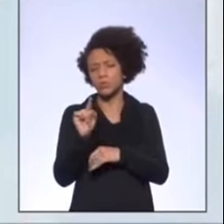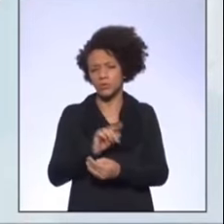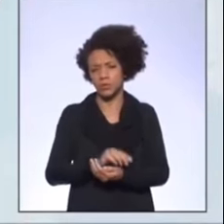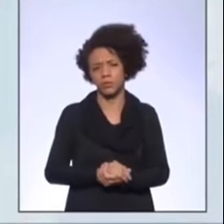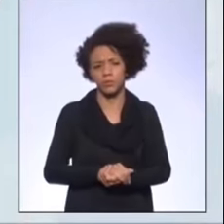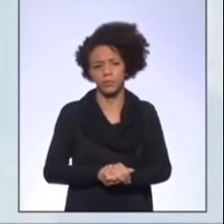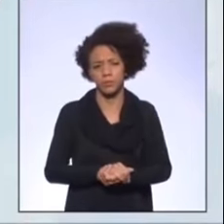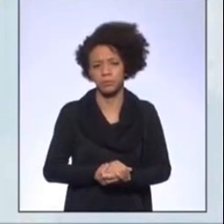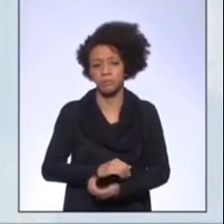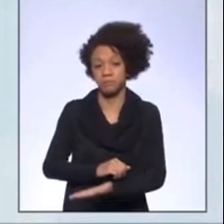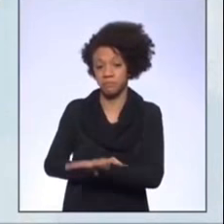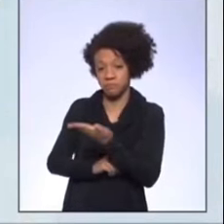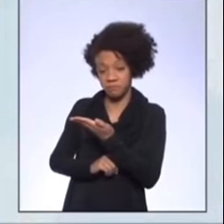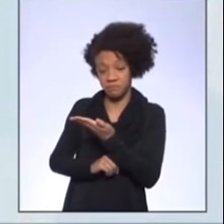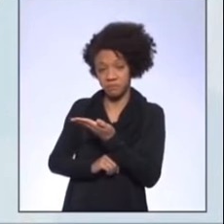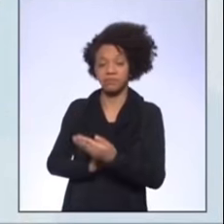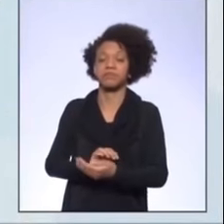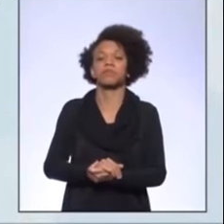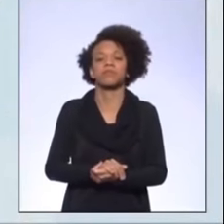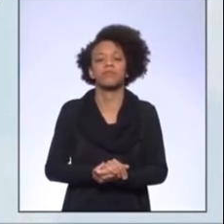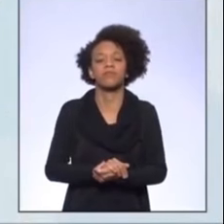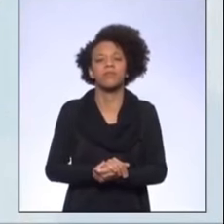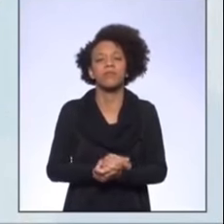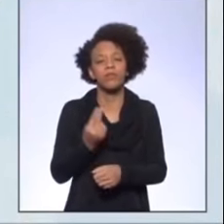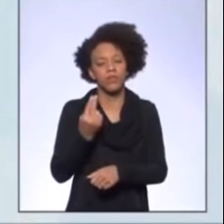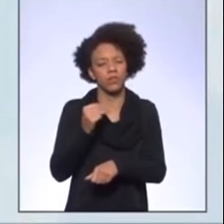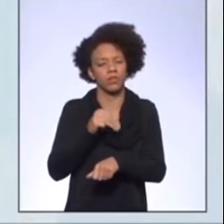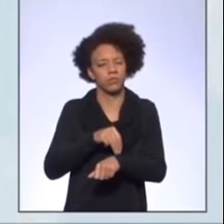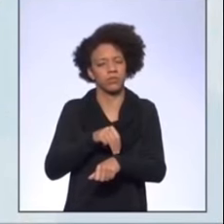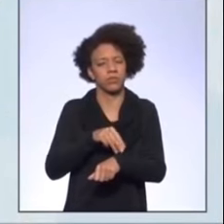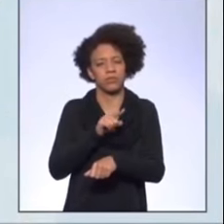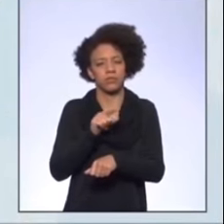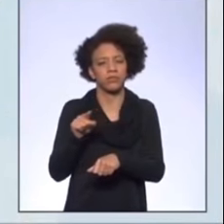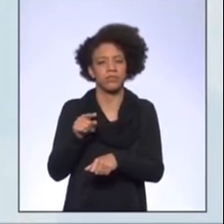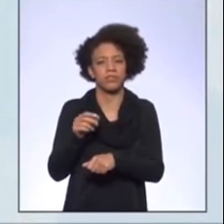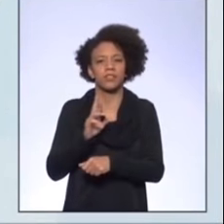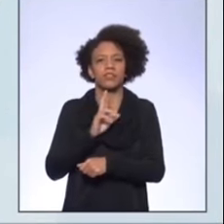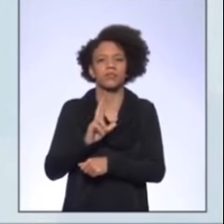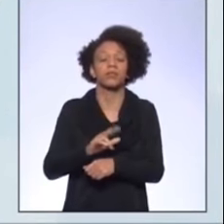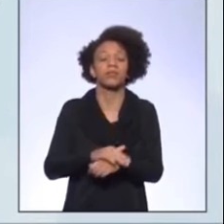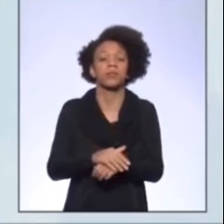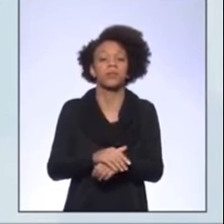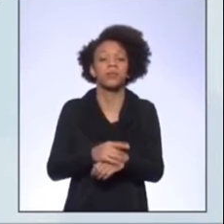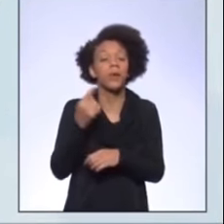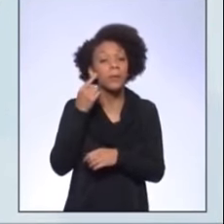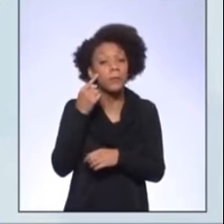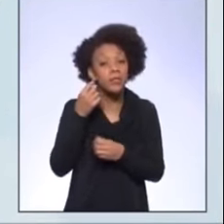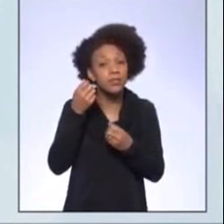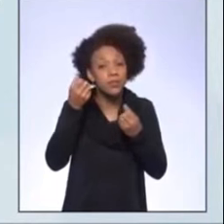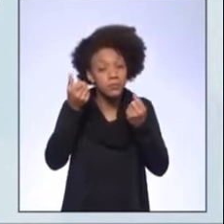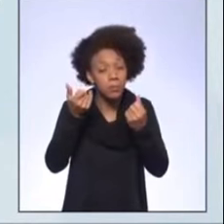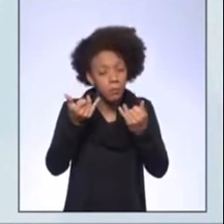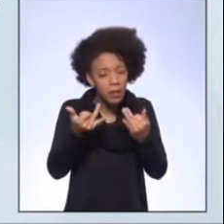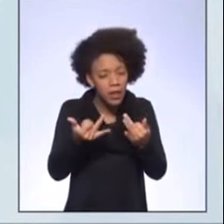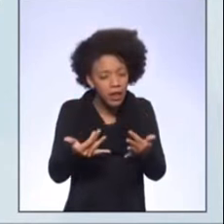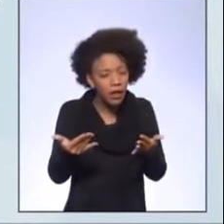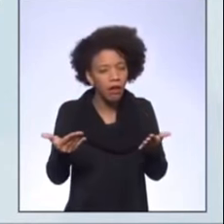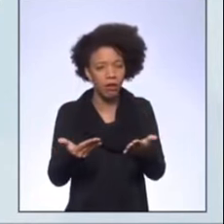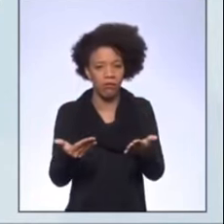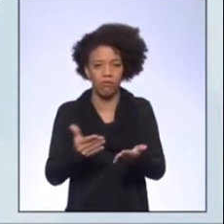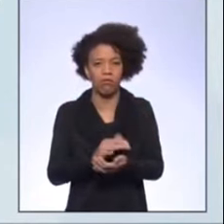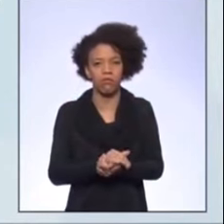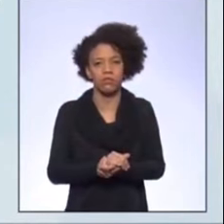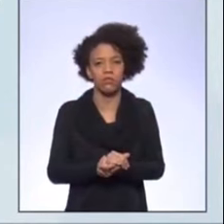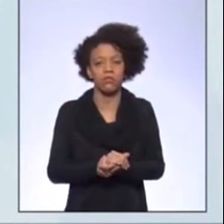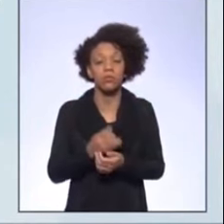vocês. Tá bom? Essa eu vou dar uns 2 minutinhos aí para vocês responderem. Pensando no que eu acabei de explicar agora,